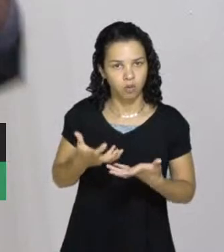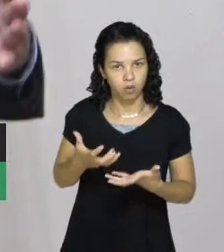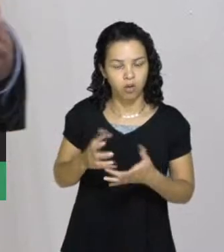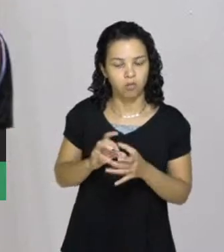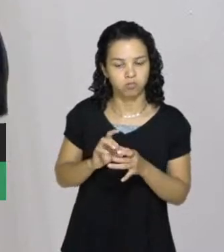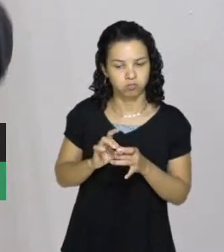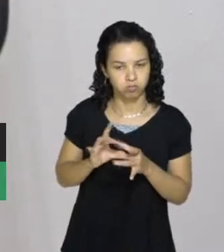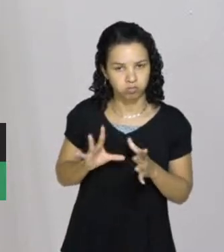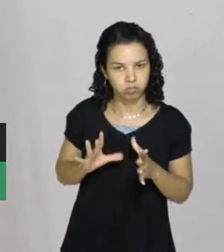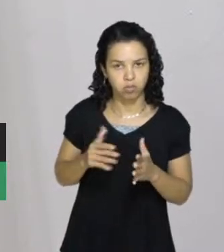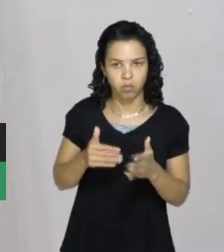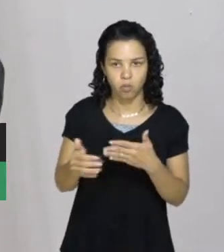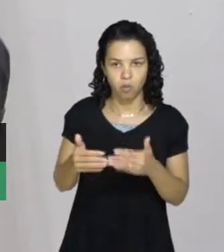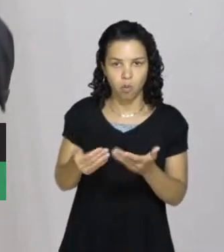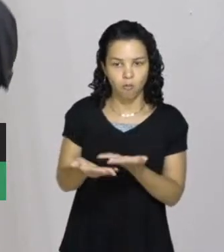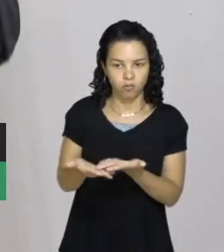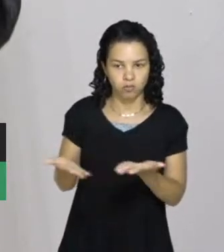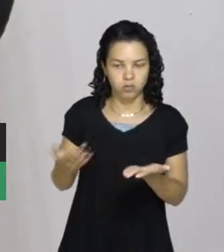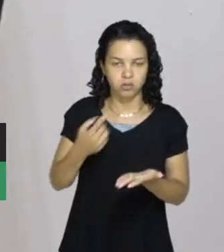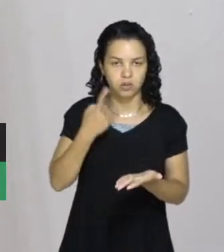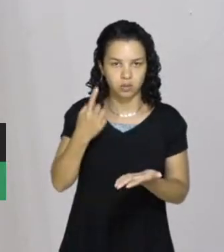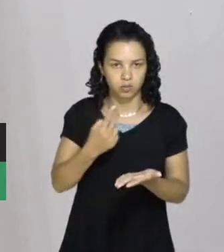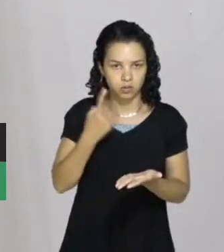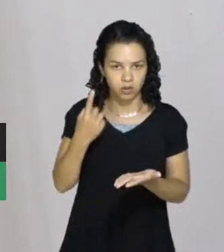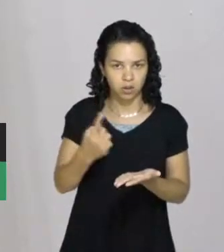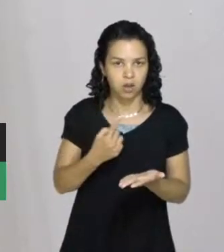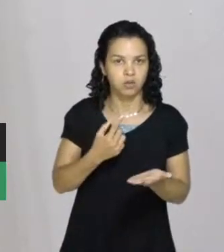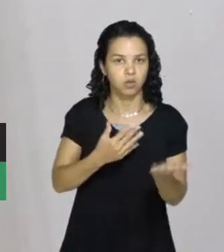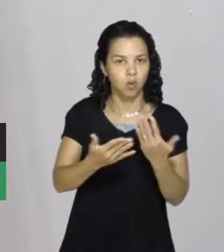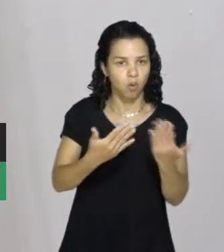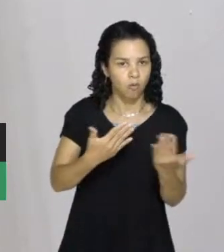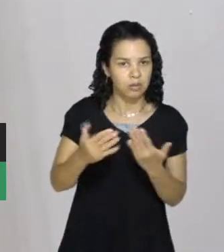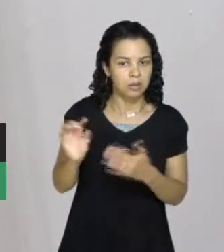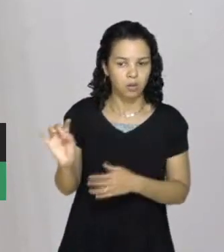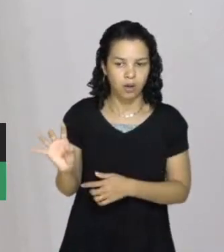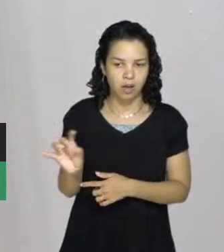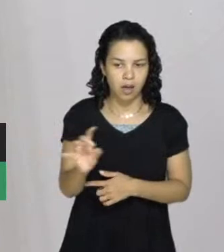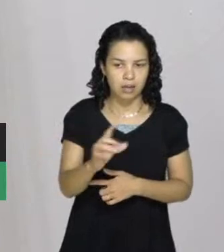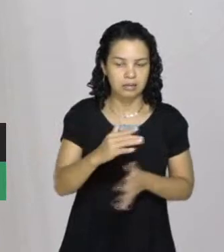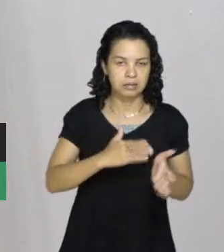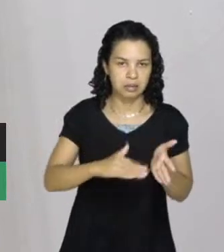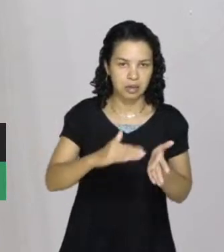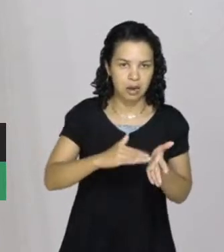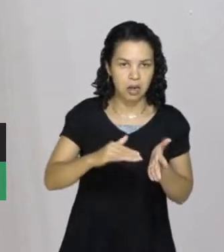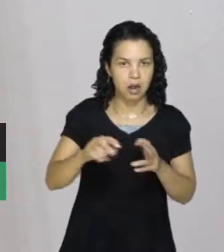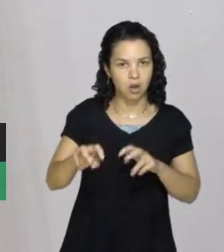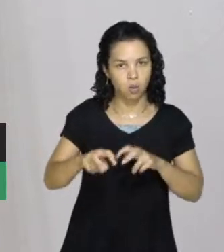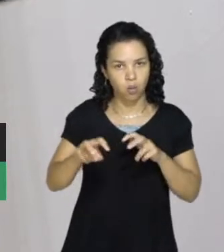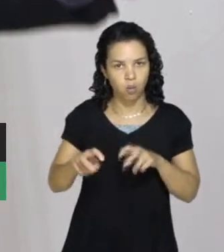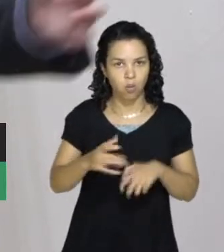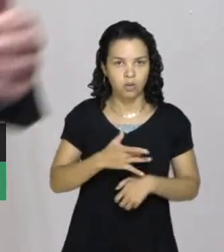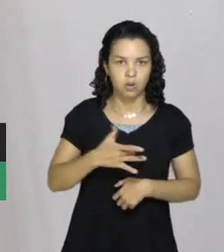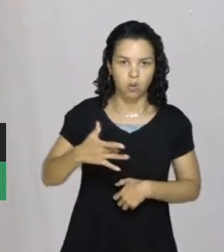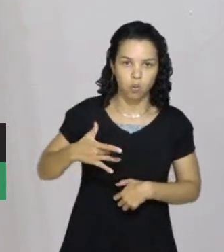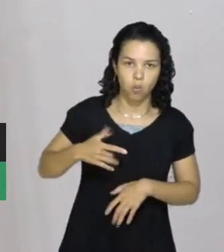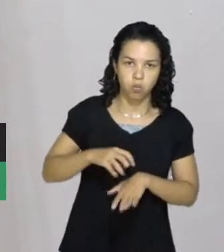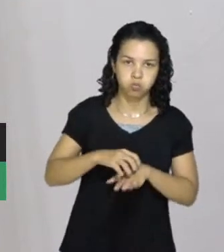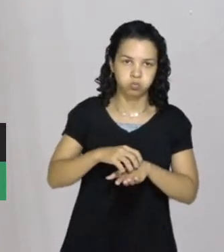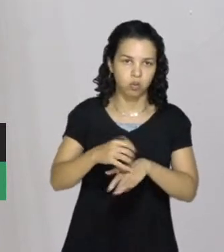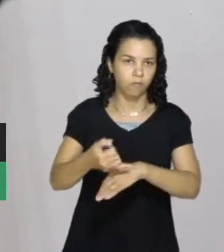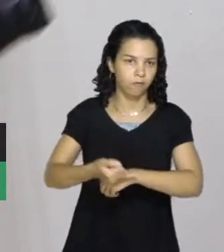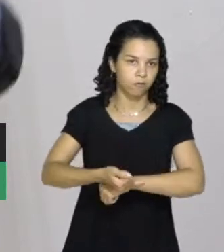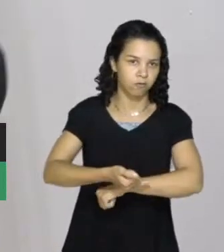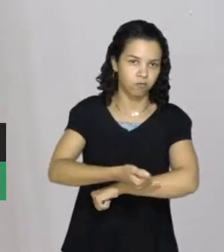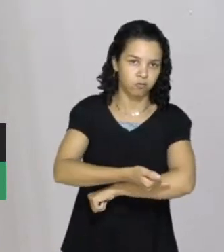aproximação, esse governo é de todos, para conversar com cada secretário, seja lá na agricultura, na saúde, no transporte, infraestrutura,